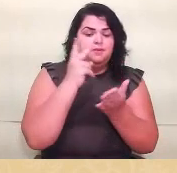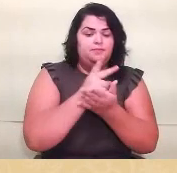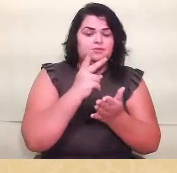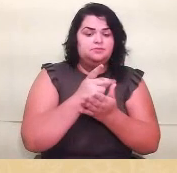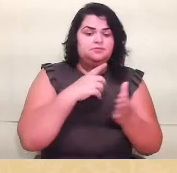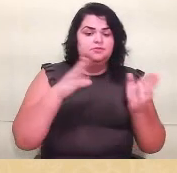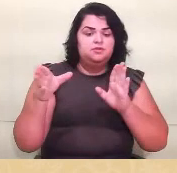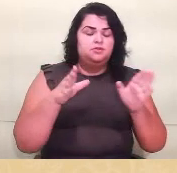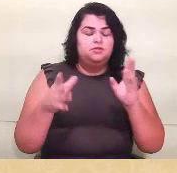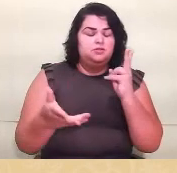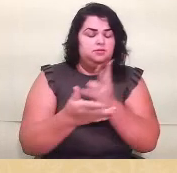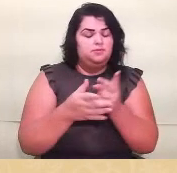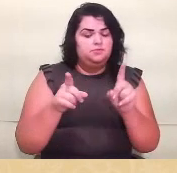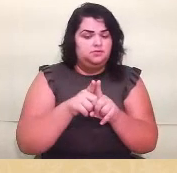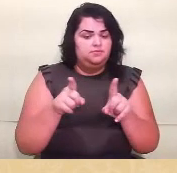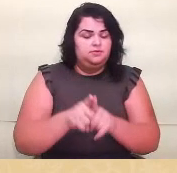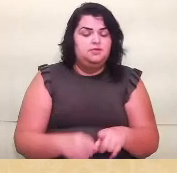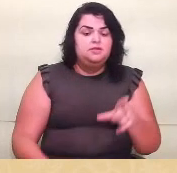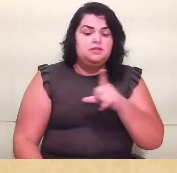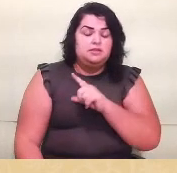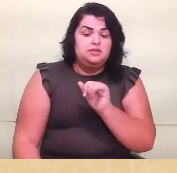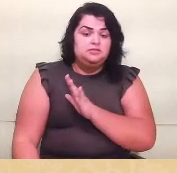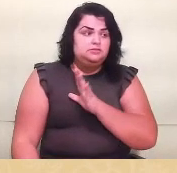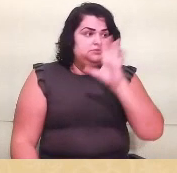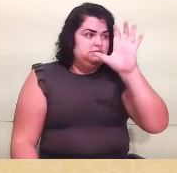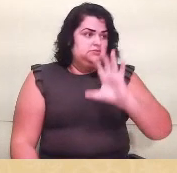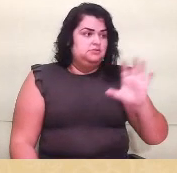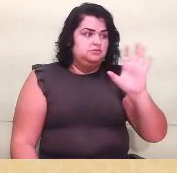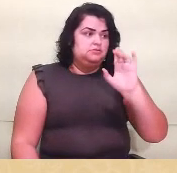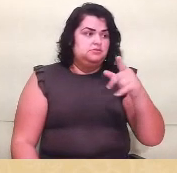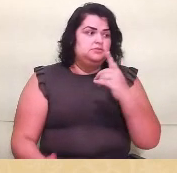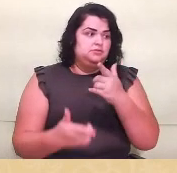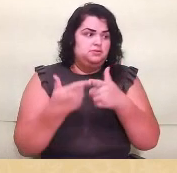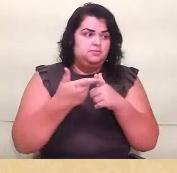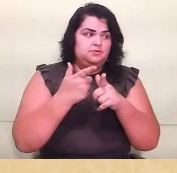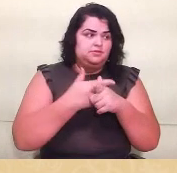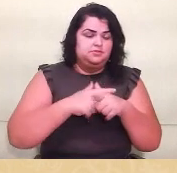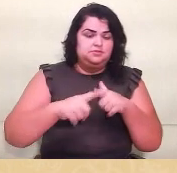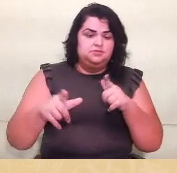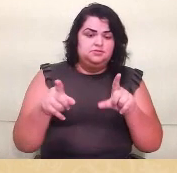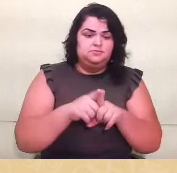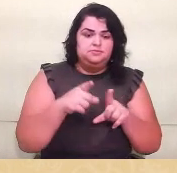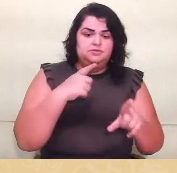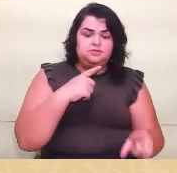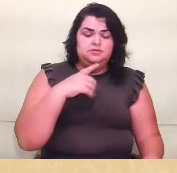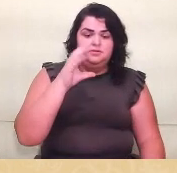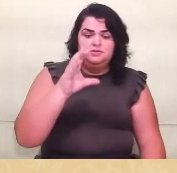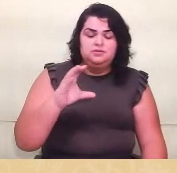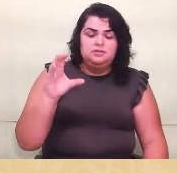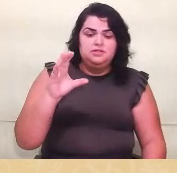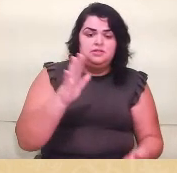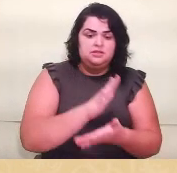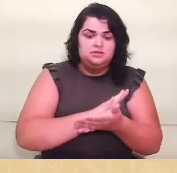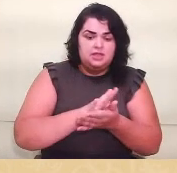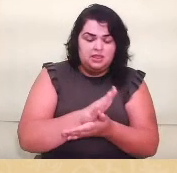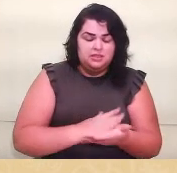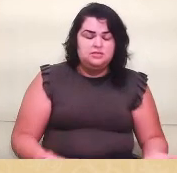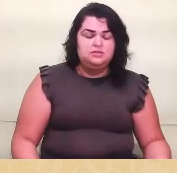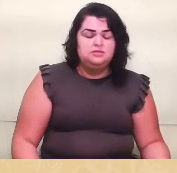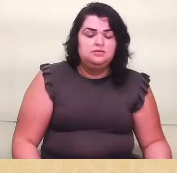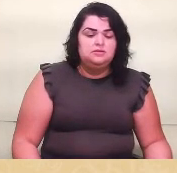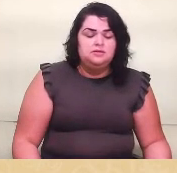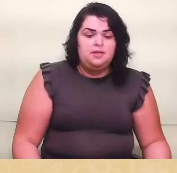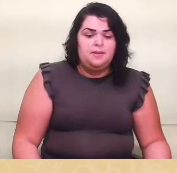cerca. Nossa riqueza era partilha. Aqui não se acumulava nada. Hoje tudo